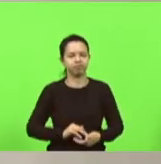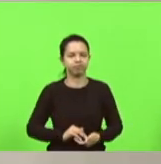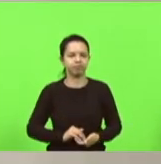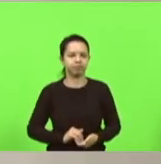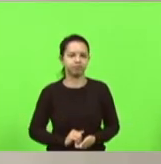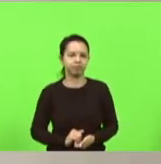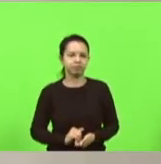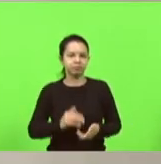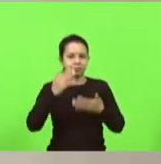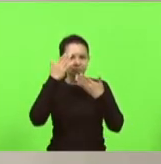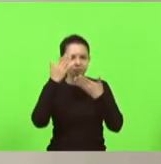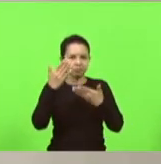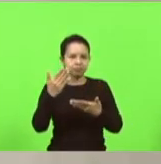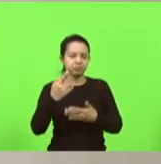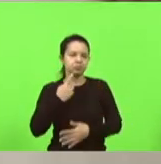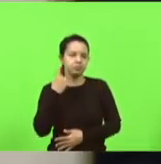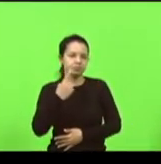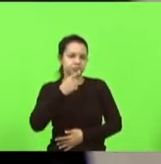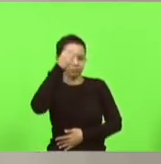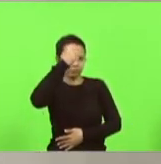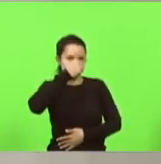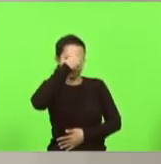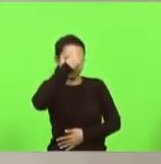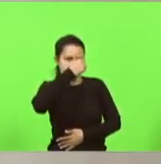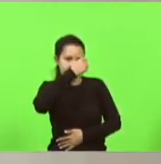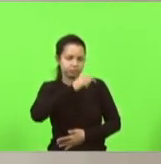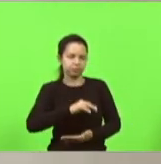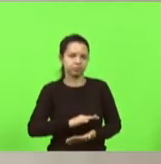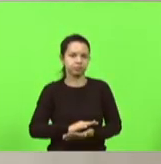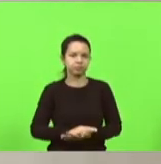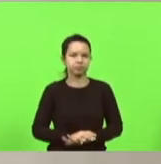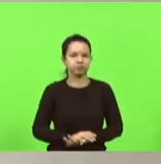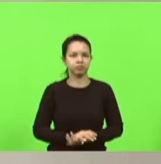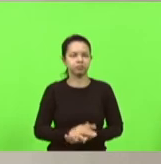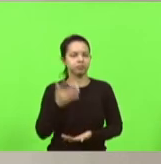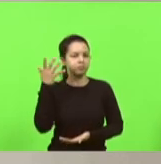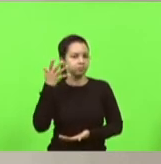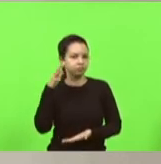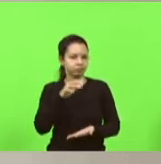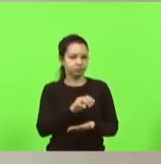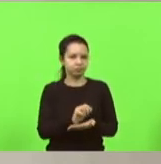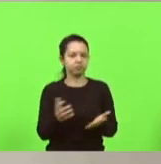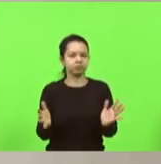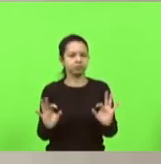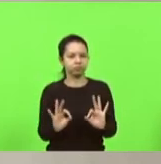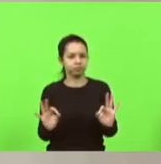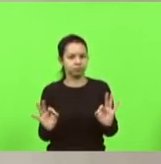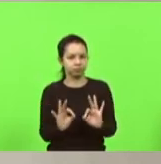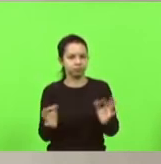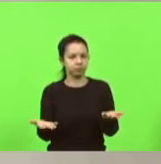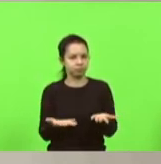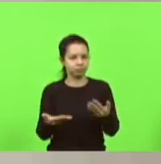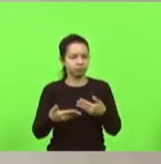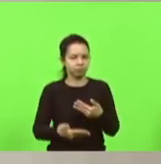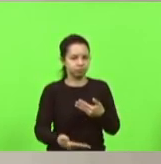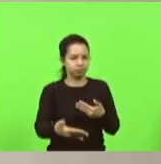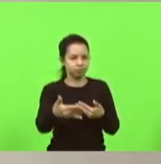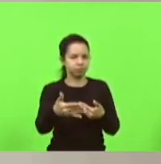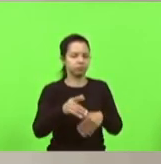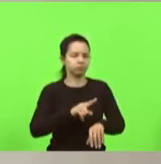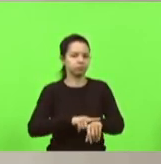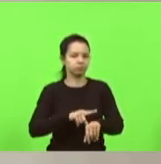Obrigado, deputado Maurício Kudillac. Não havendo novos deputados inscritos, em breves comunicações, entraremos em horário